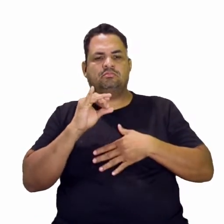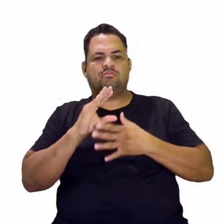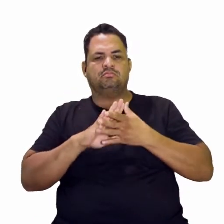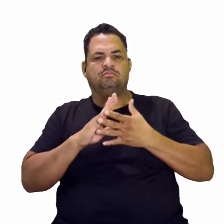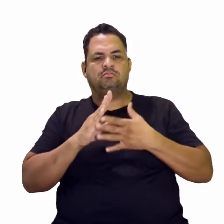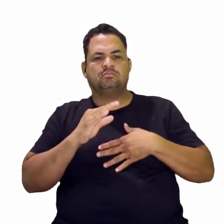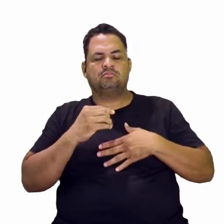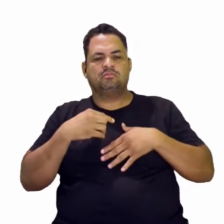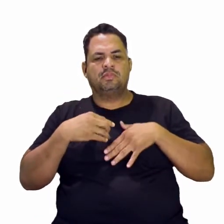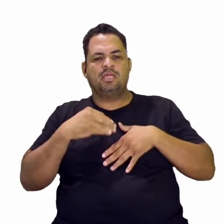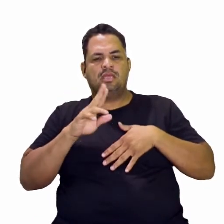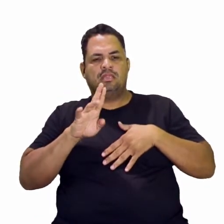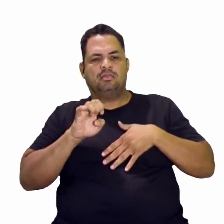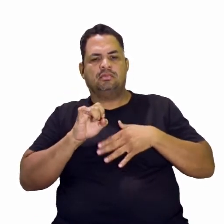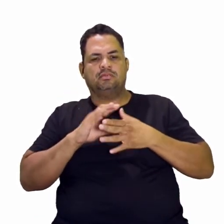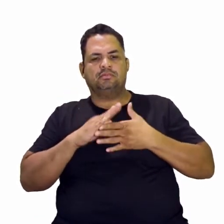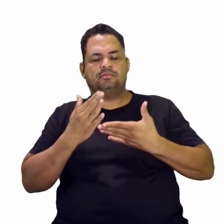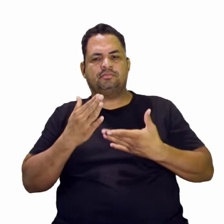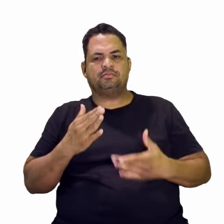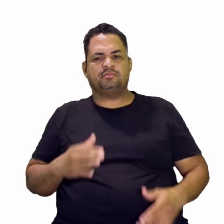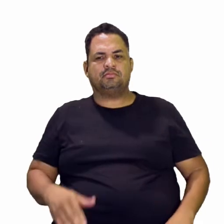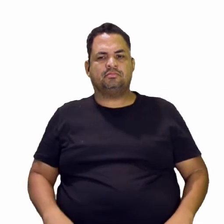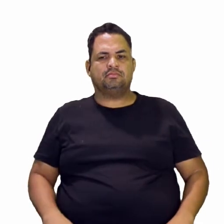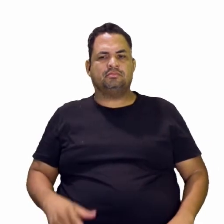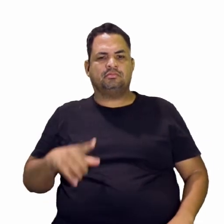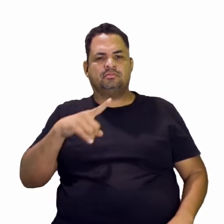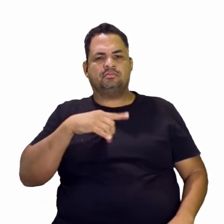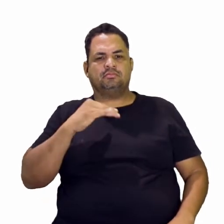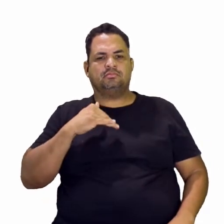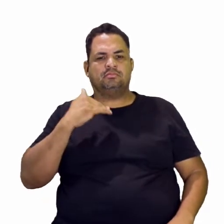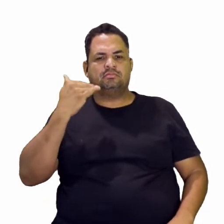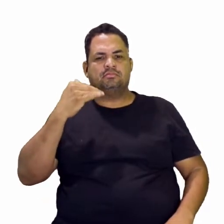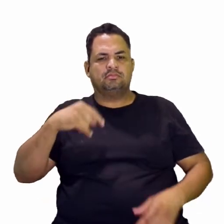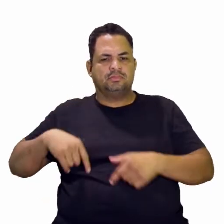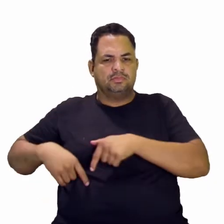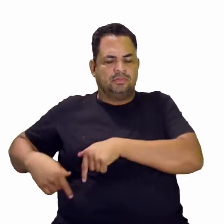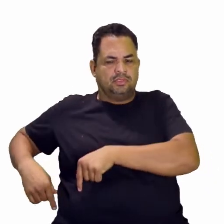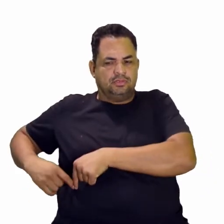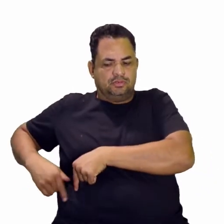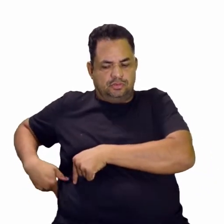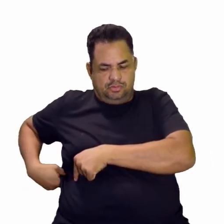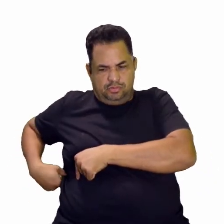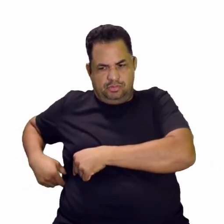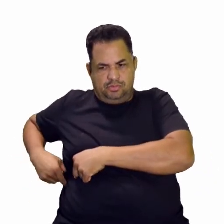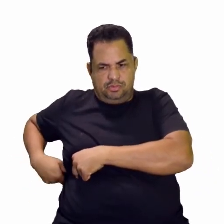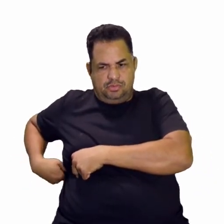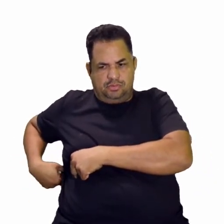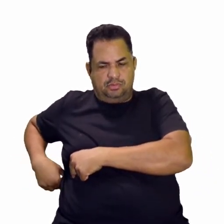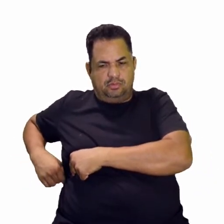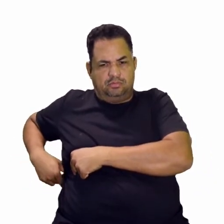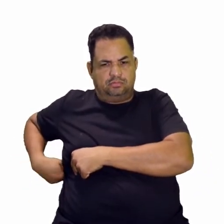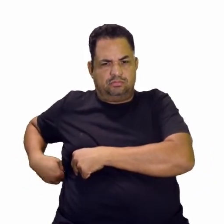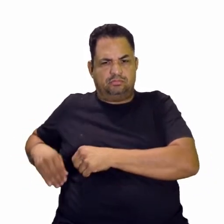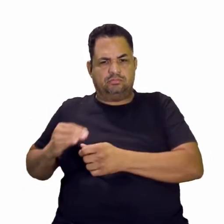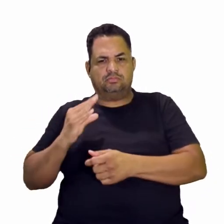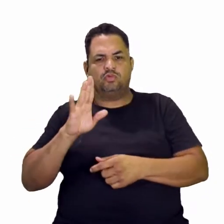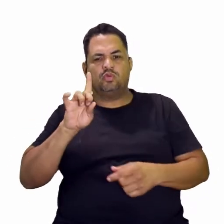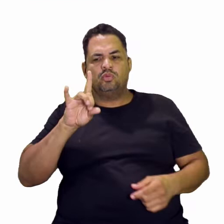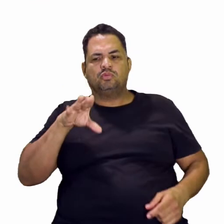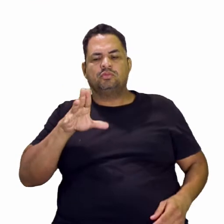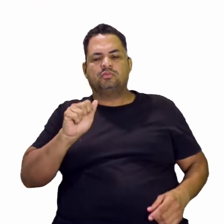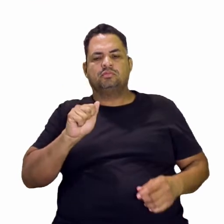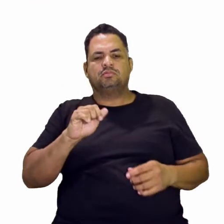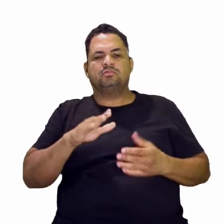da suprarrenal, ou seja, aquelas que ficam ali acima dos nossos rins, tá? Ou também das nossas gônadas.